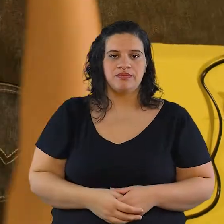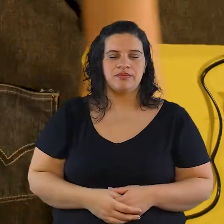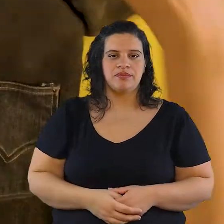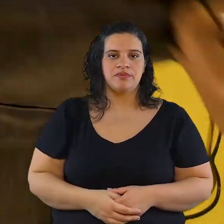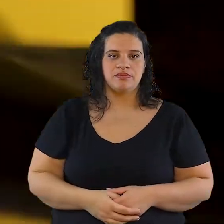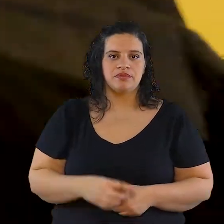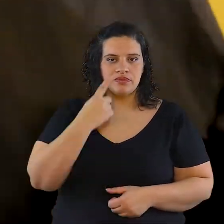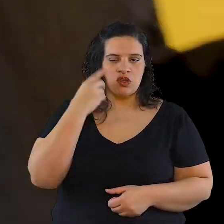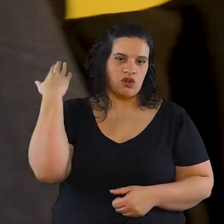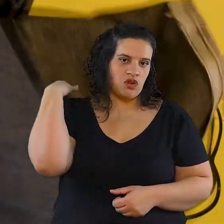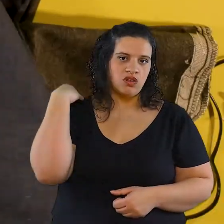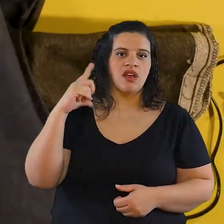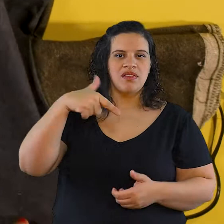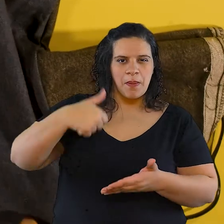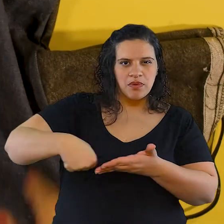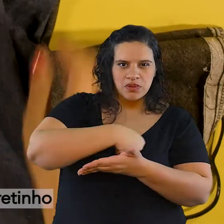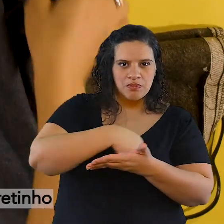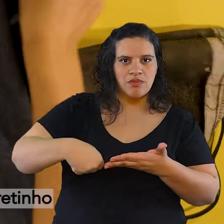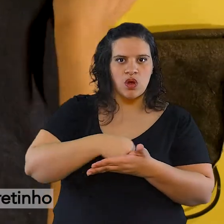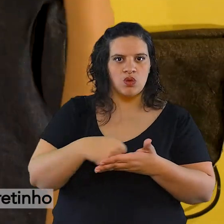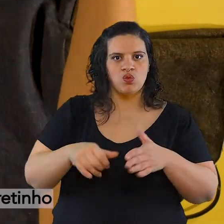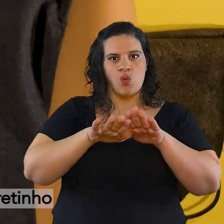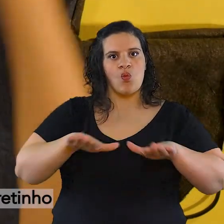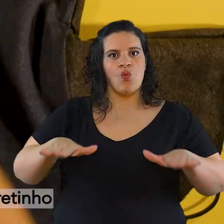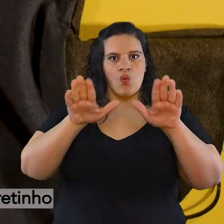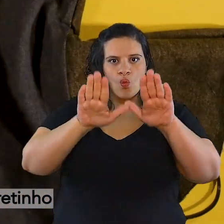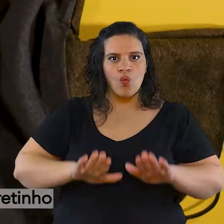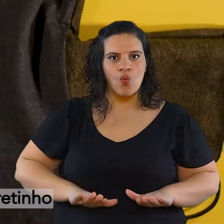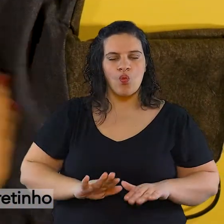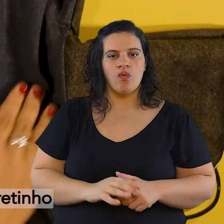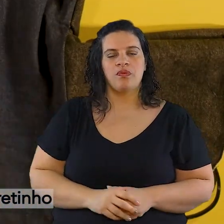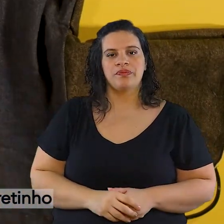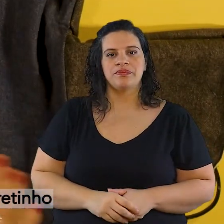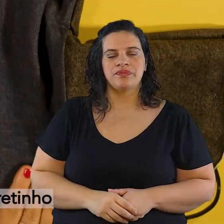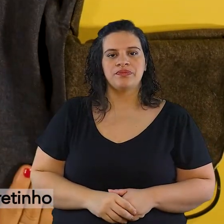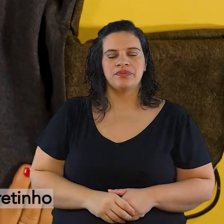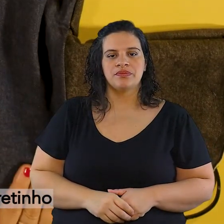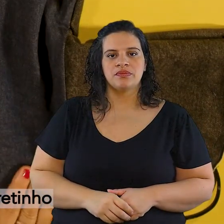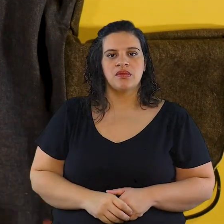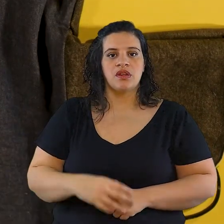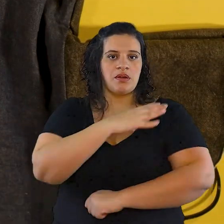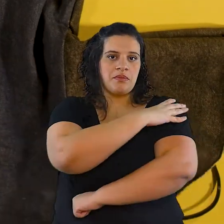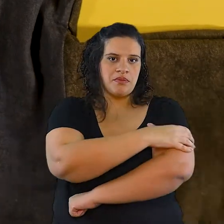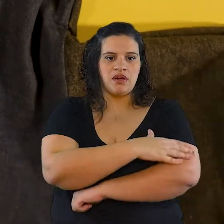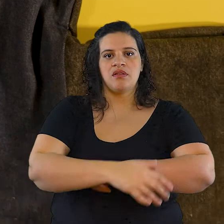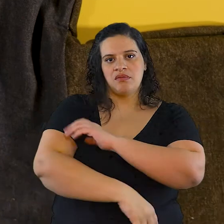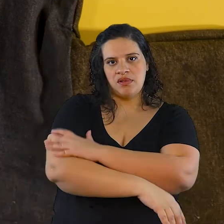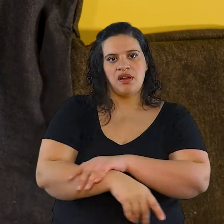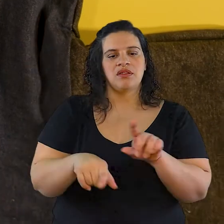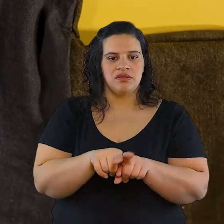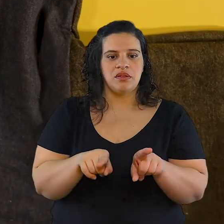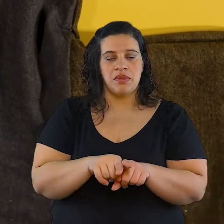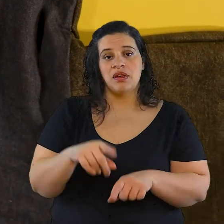Então, é isso, ó, das costas. Aqui, depois que eu passar, vai ficar bem mais retinho. E